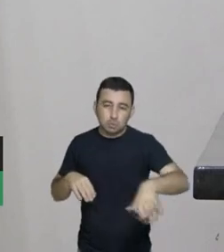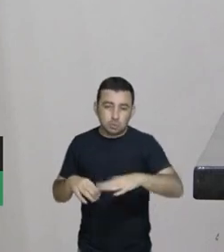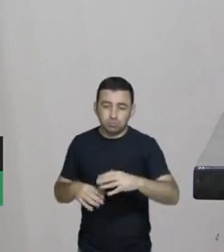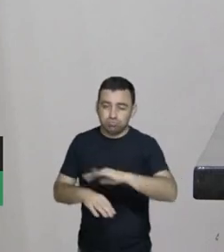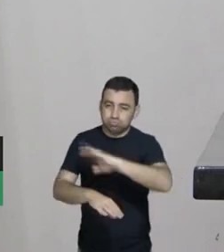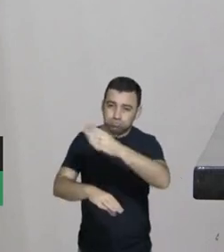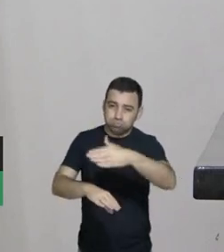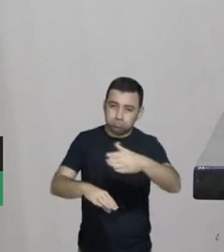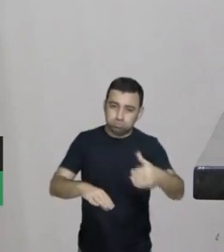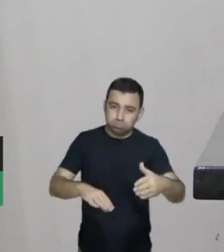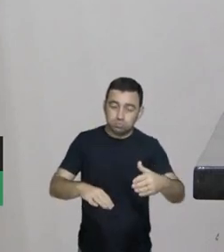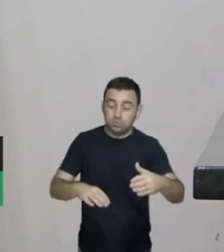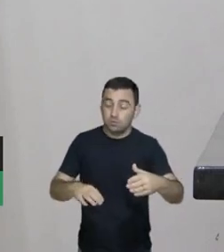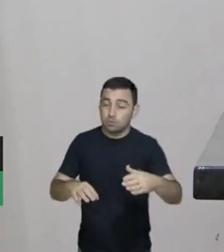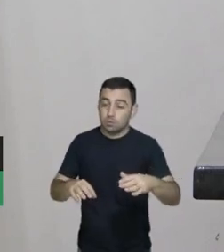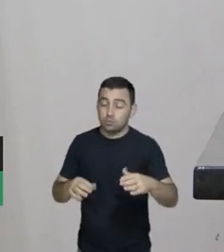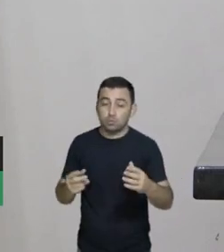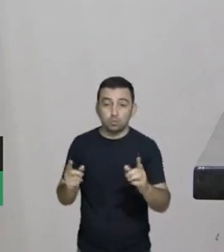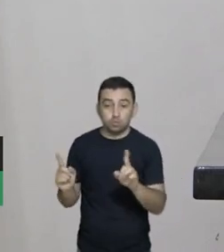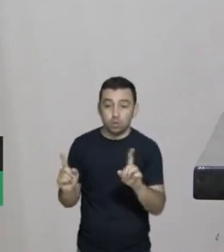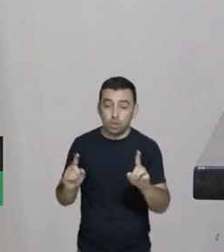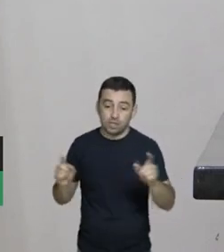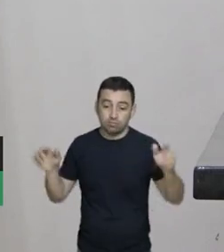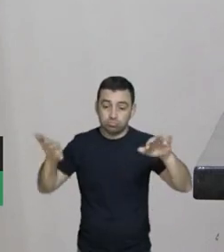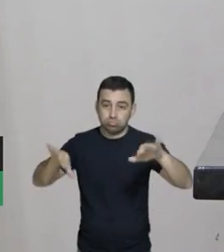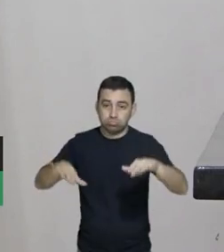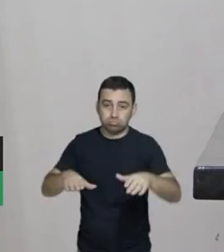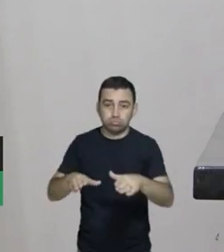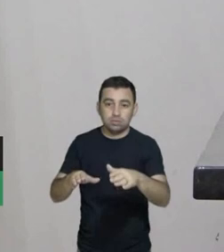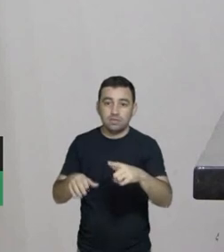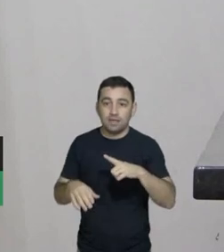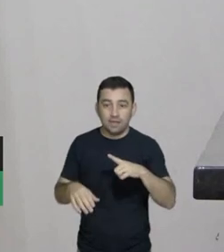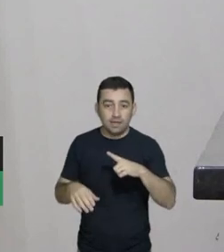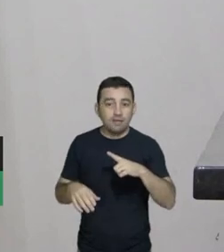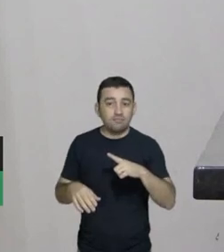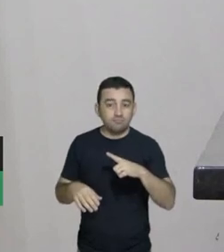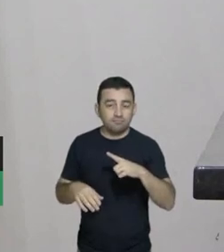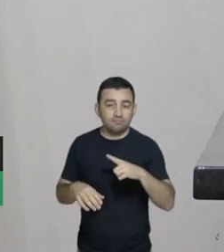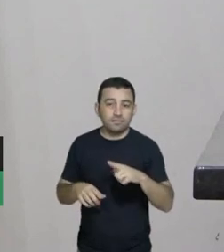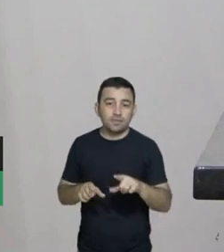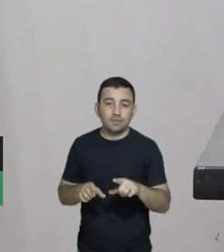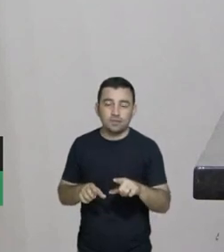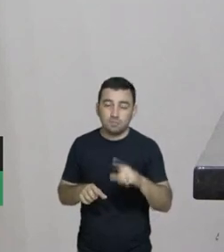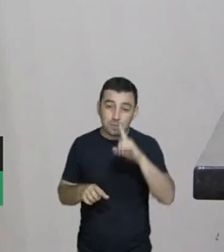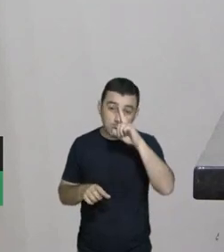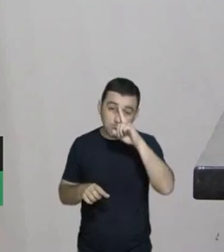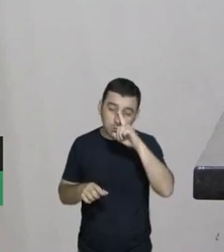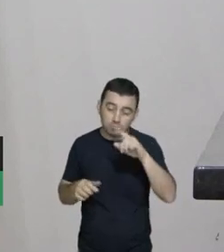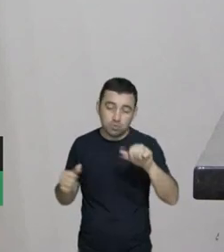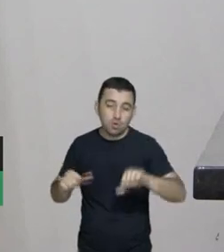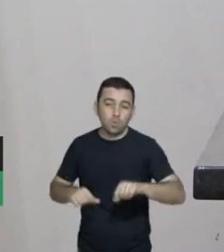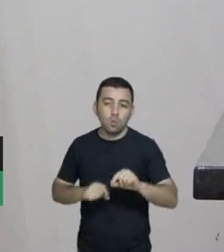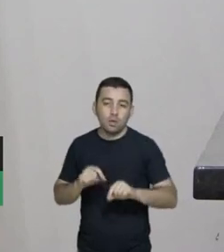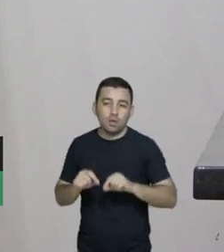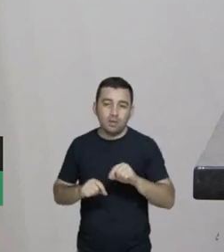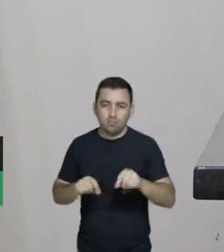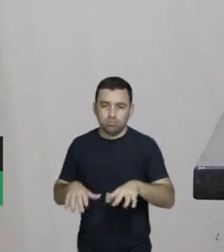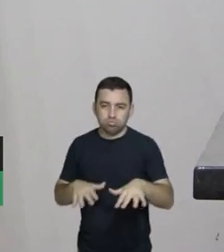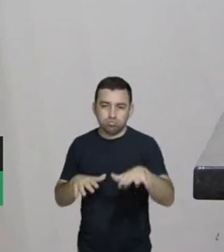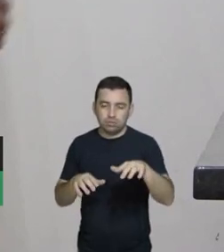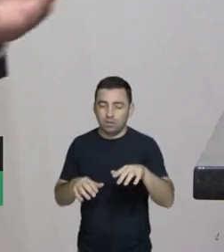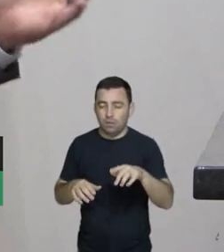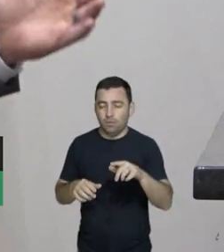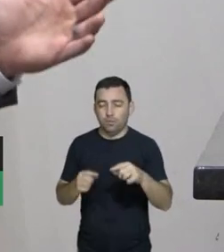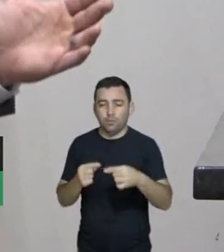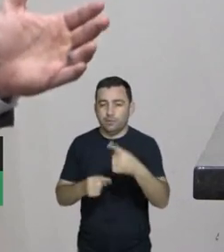de um lado e do outro. O risco em Florianópolis, o maior deles, não está nas enchentes. Nós não temos rios de grande vulto,